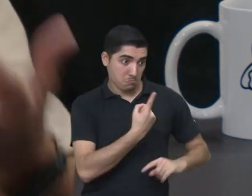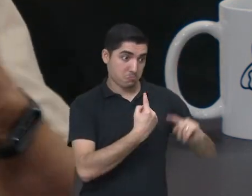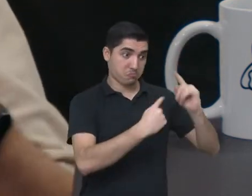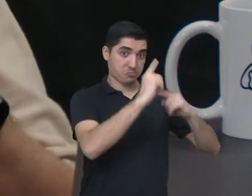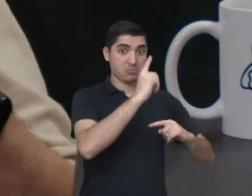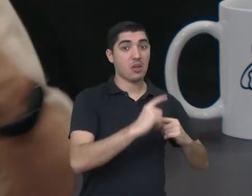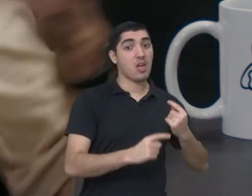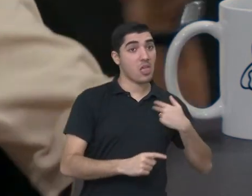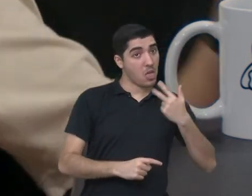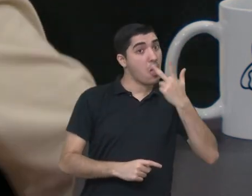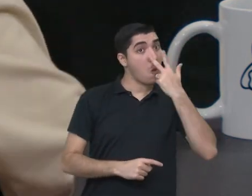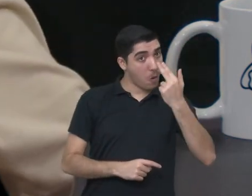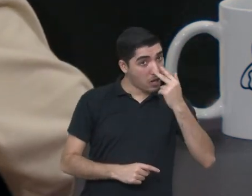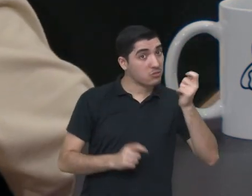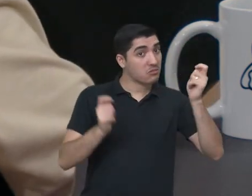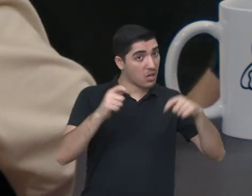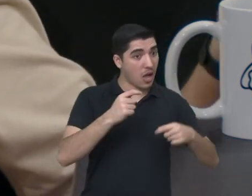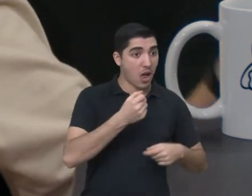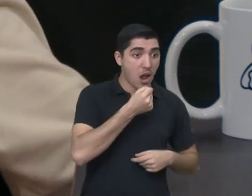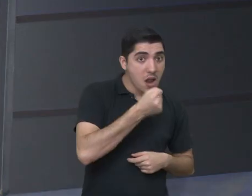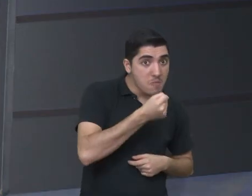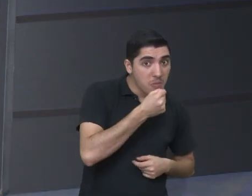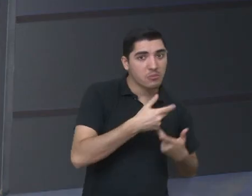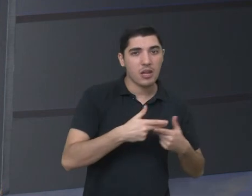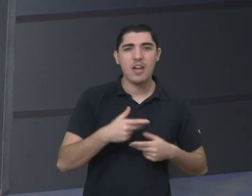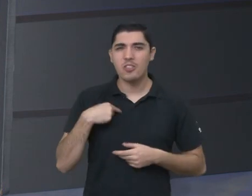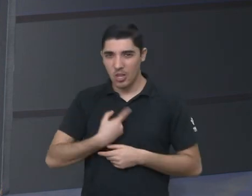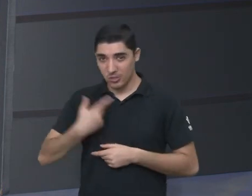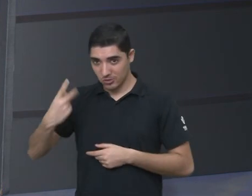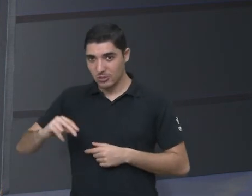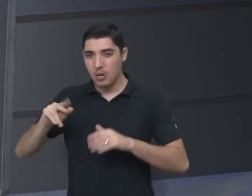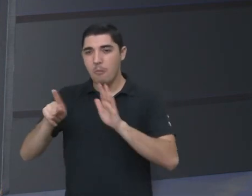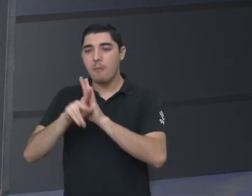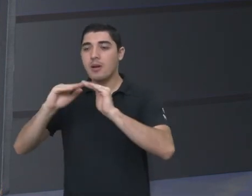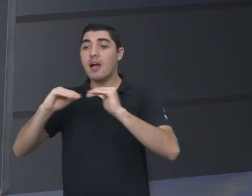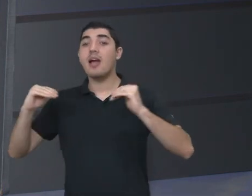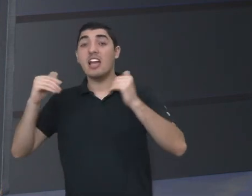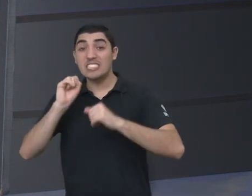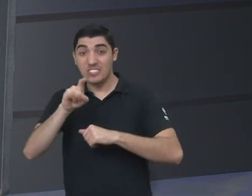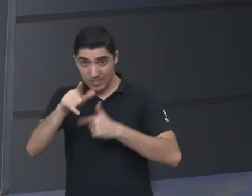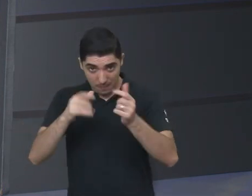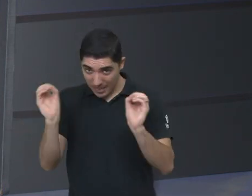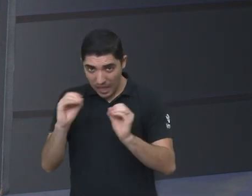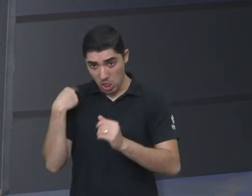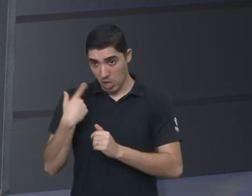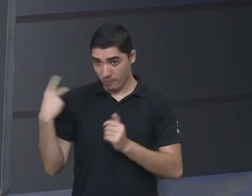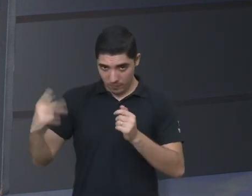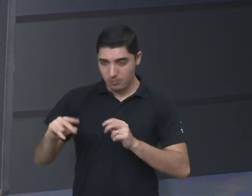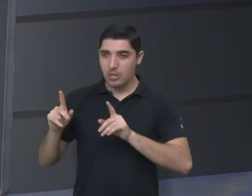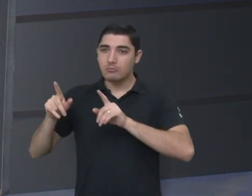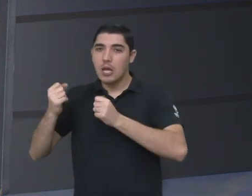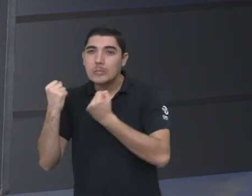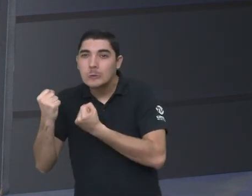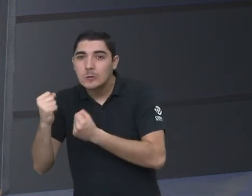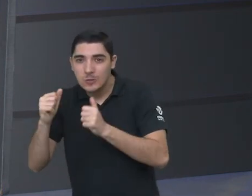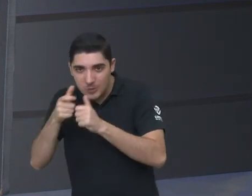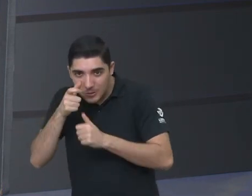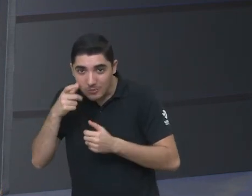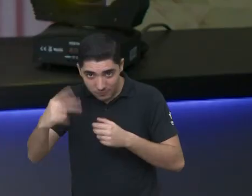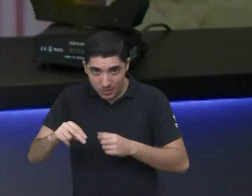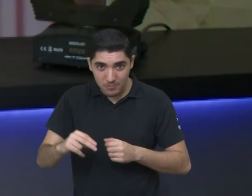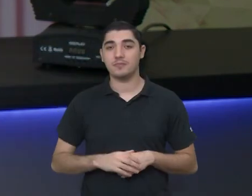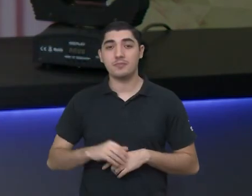serem seguidas é a Polícia Militar, que faz o policiamento nos estádios. Mas já Minas Gerais tem liberação de bandeira, você pega o